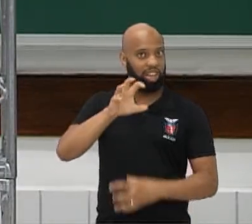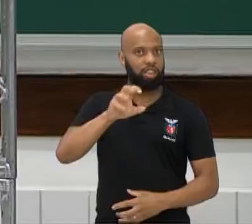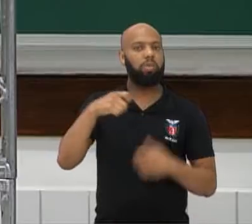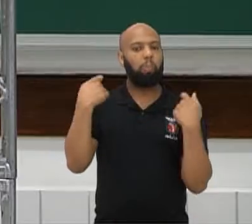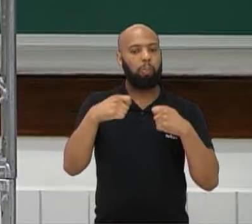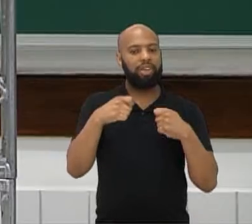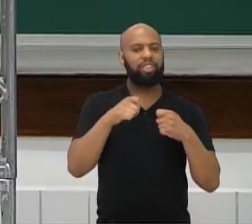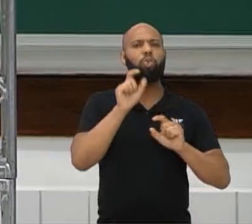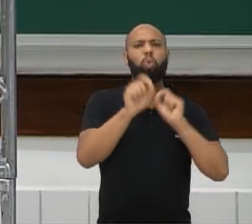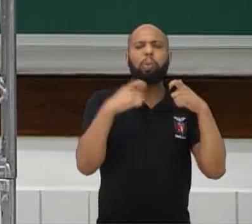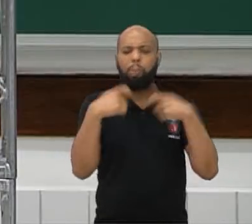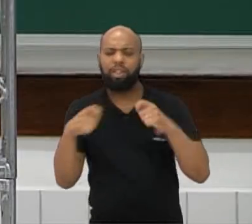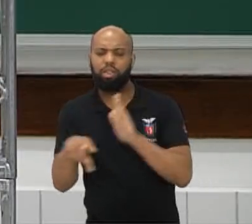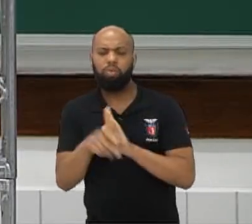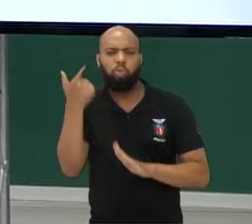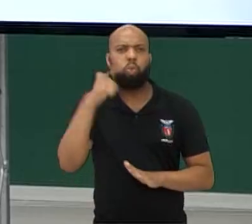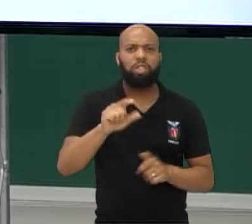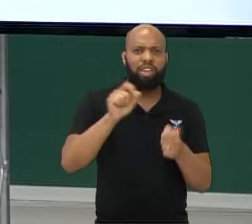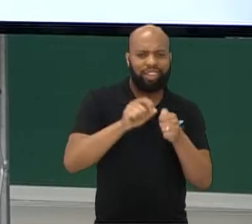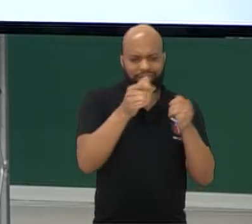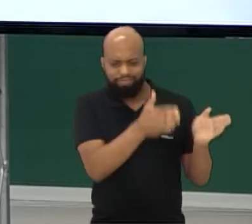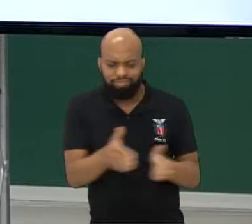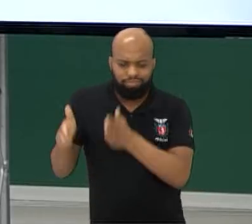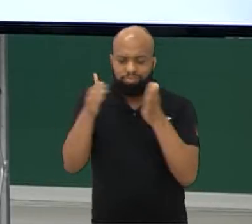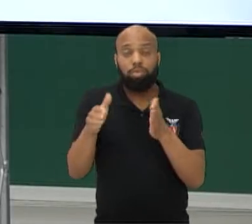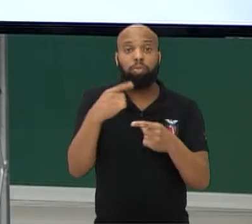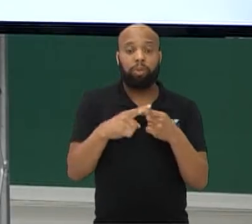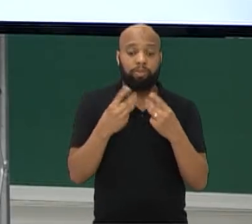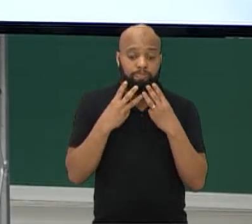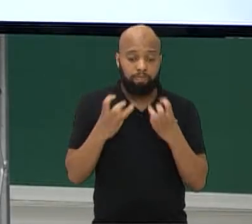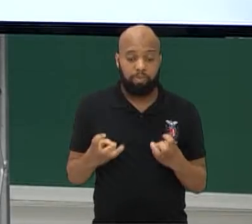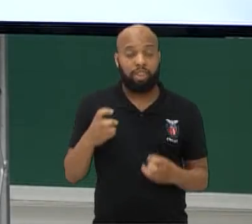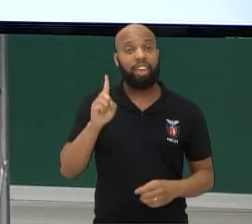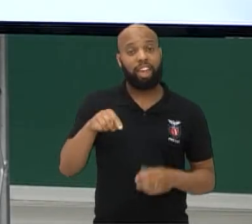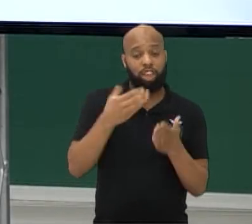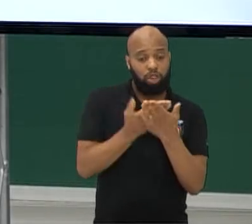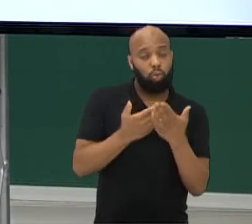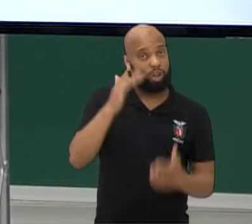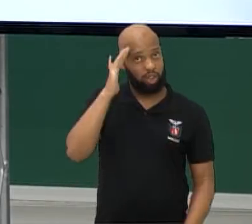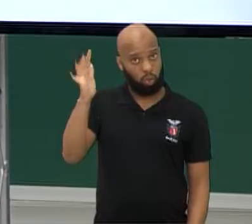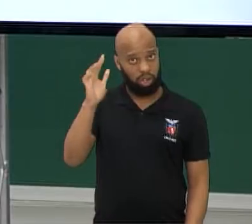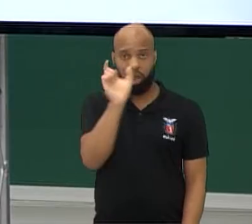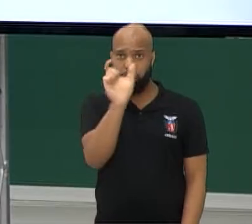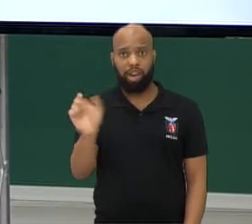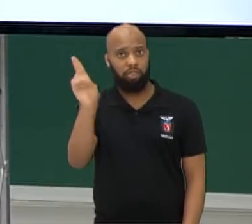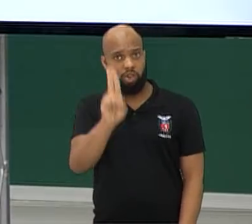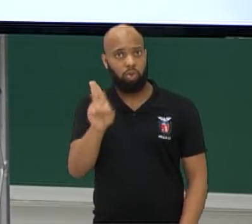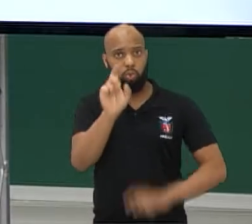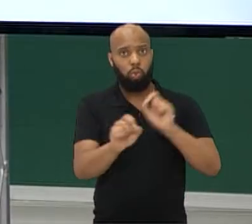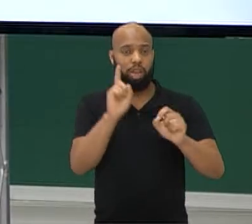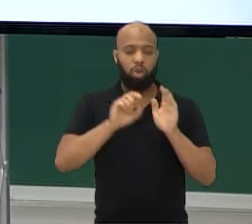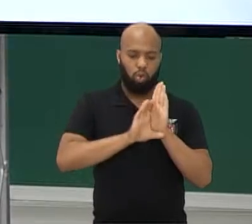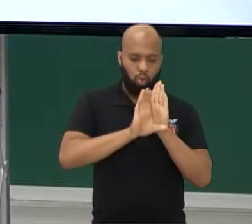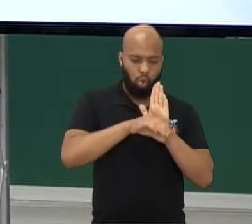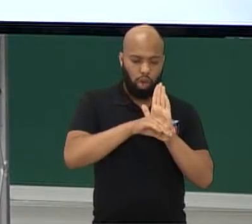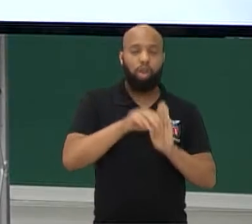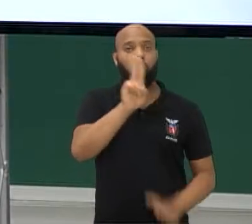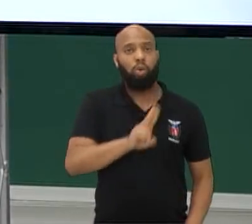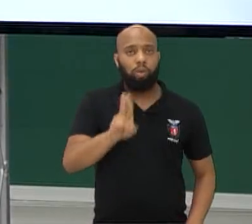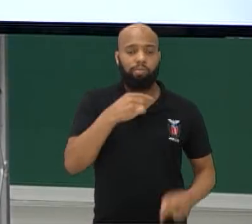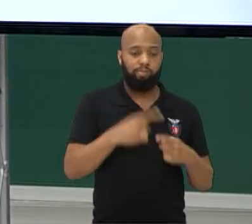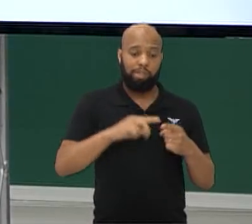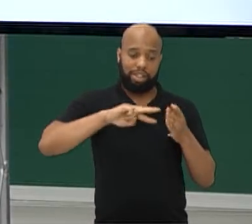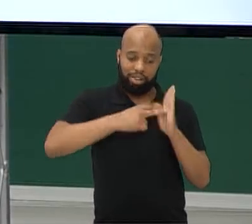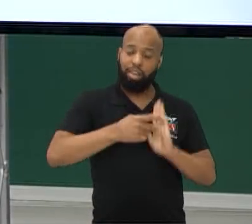muito importantes para a gente entender. Porque, vejam, Marx ele é um teórico, então essas palavras que ele usa a gente chama de conceitos, e elas têm